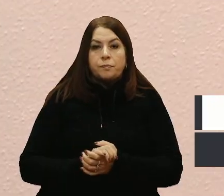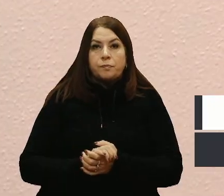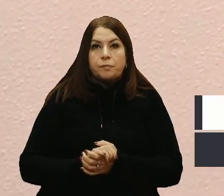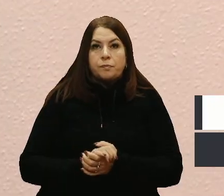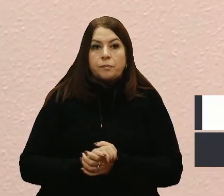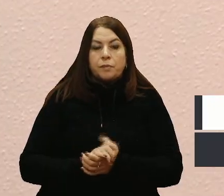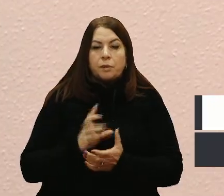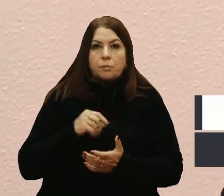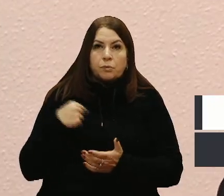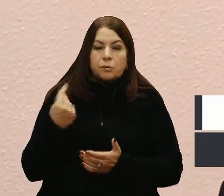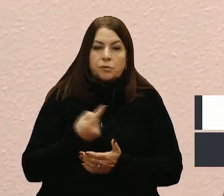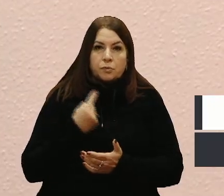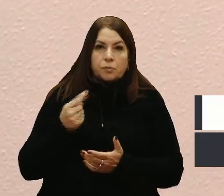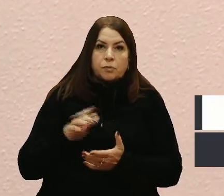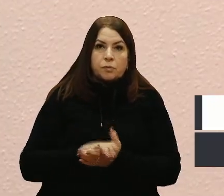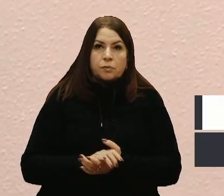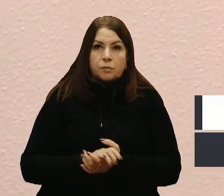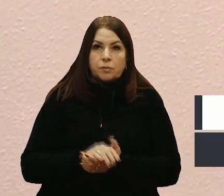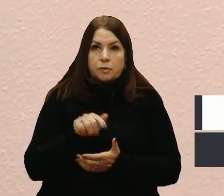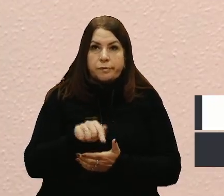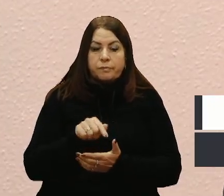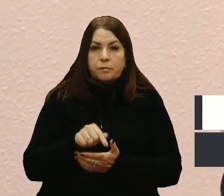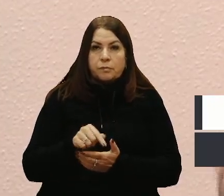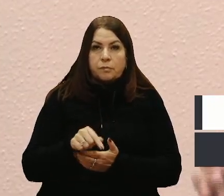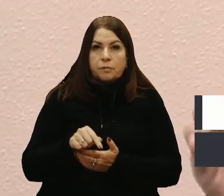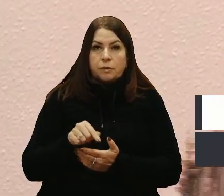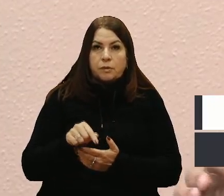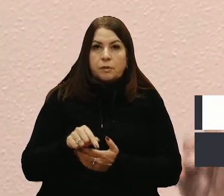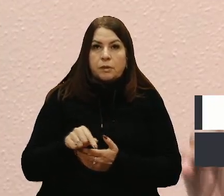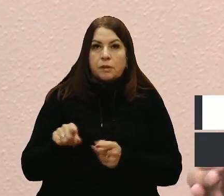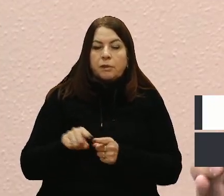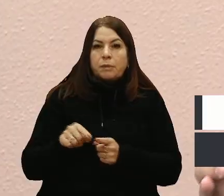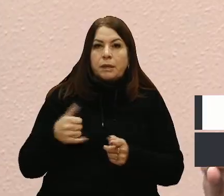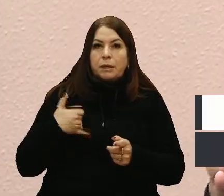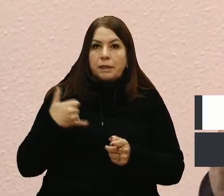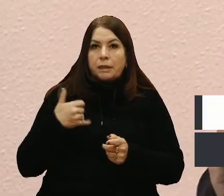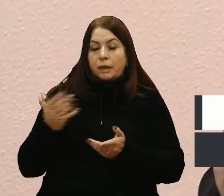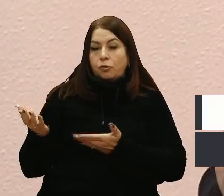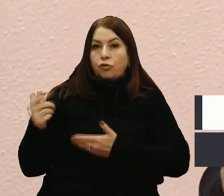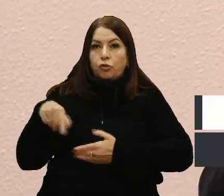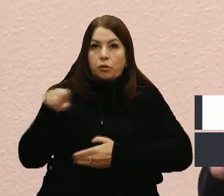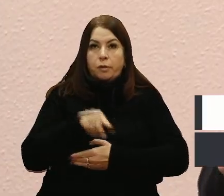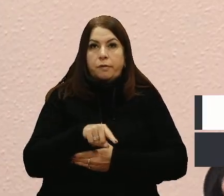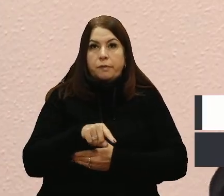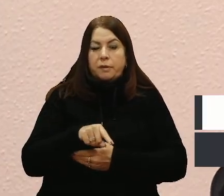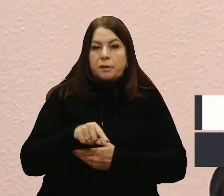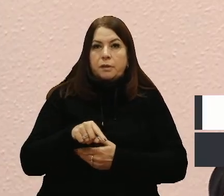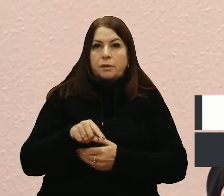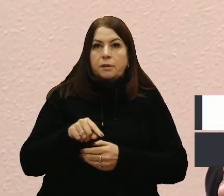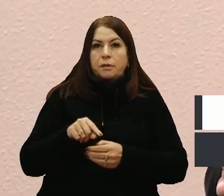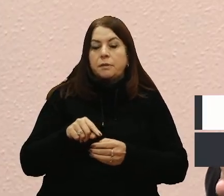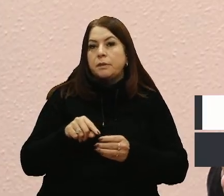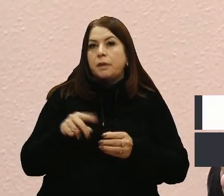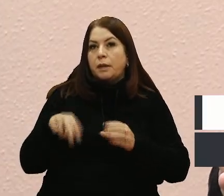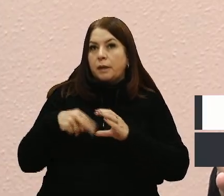muitos de nós somos jovens. A faixa etária do Poder Legislativo tem